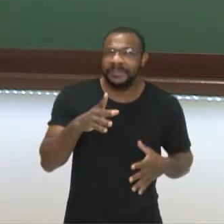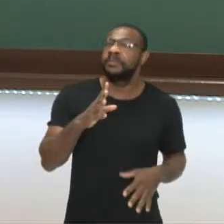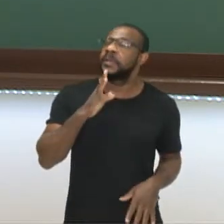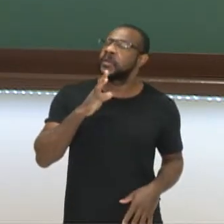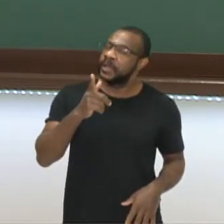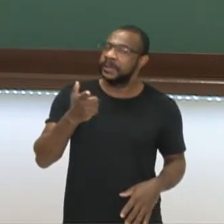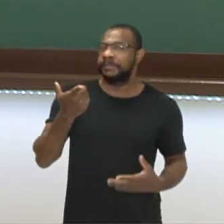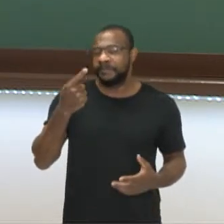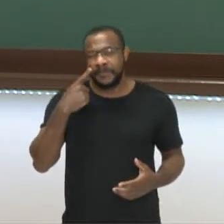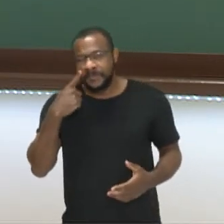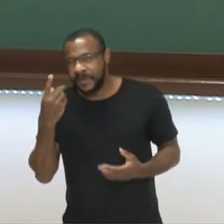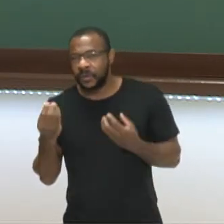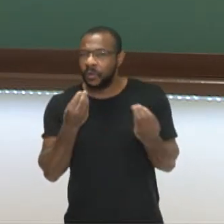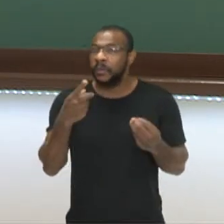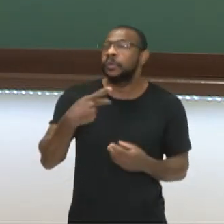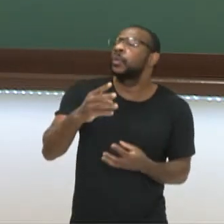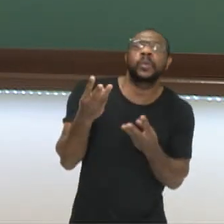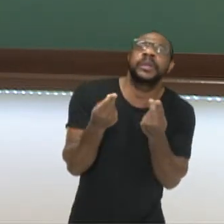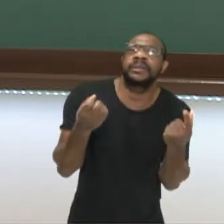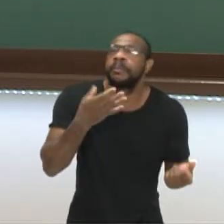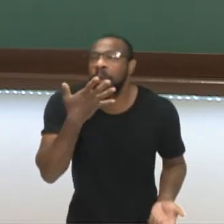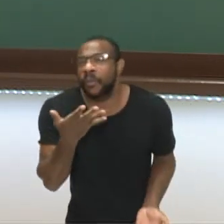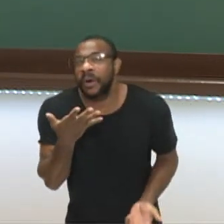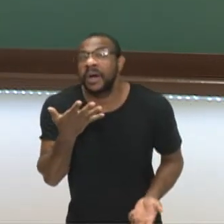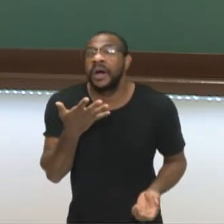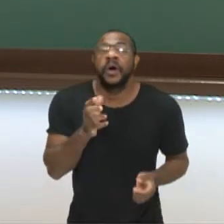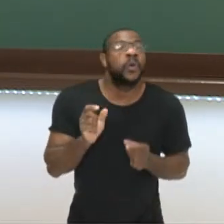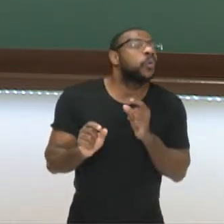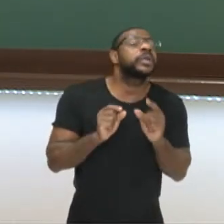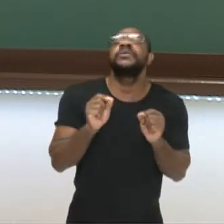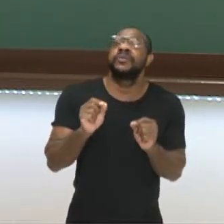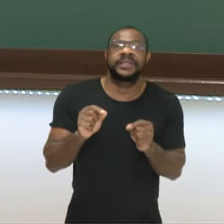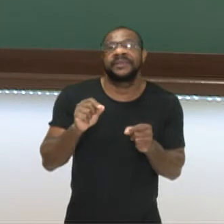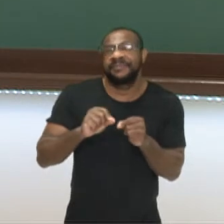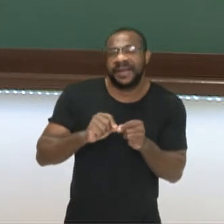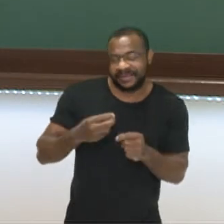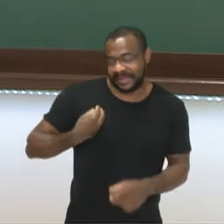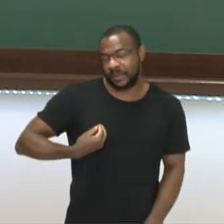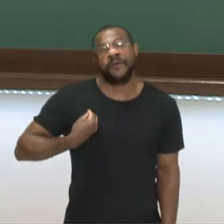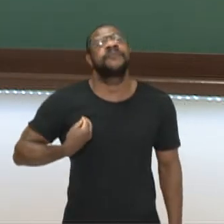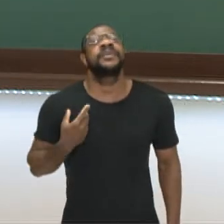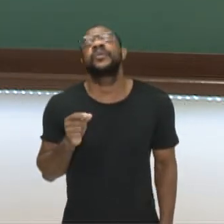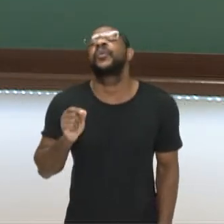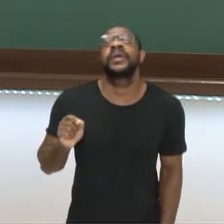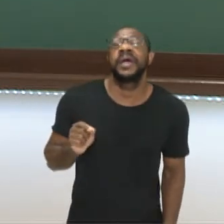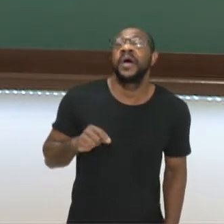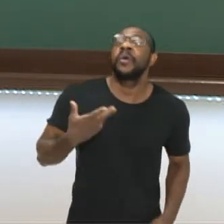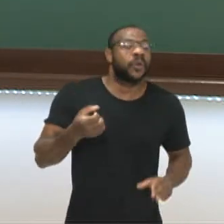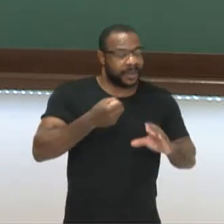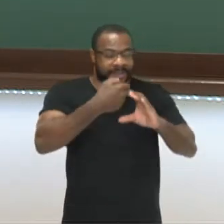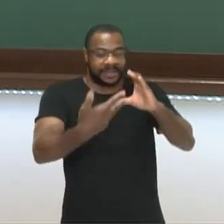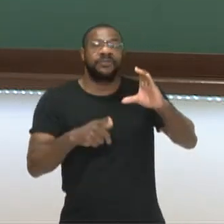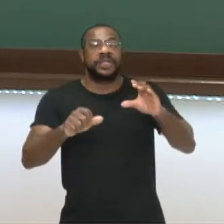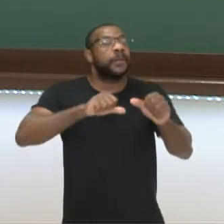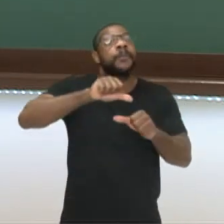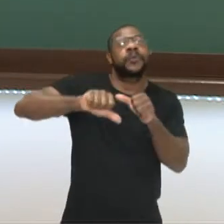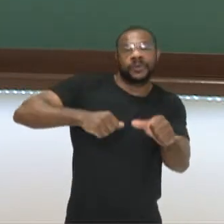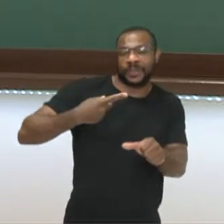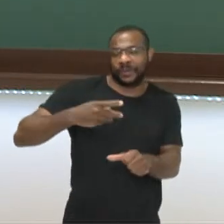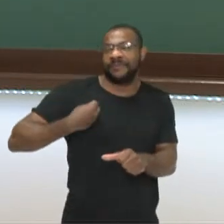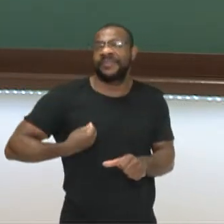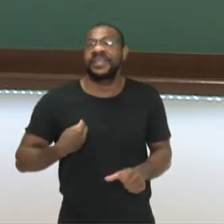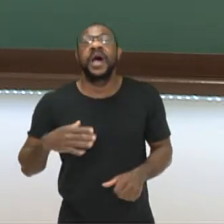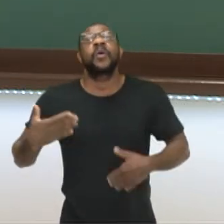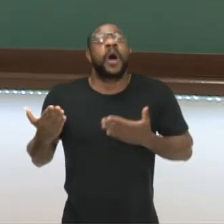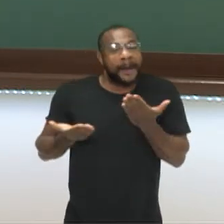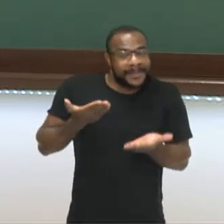você verificar quais são as suas qualidades boas e o que você está mantendo ao longo da sua vida, que características você mudou da sua vida, que